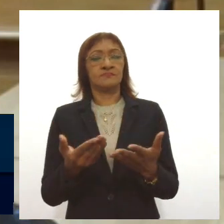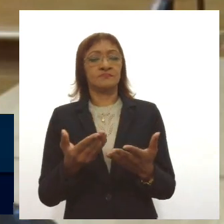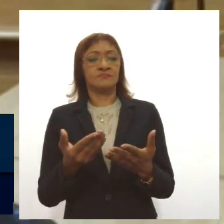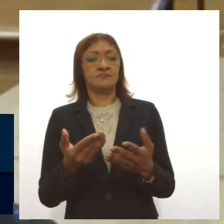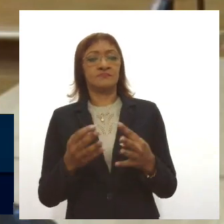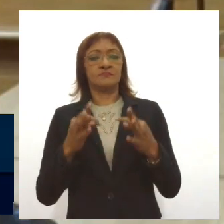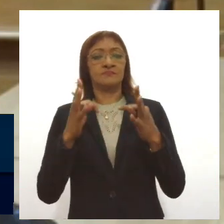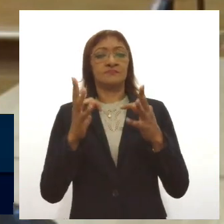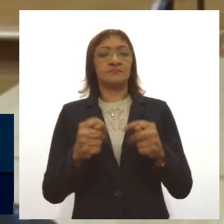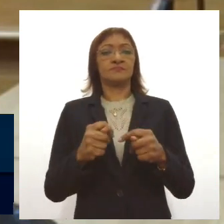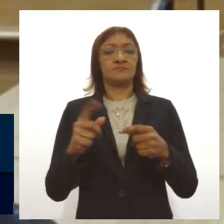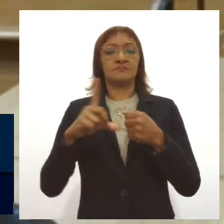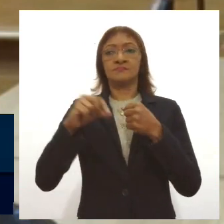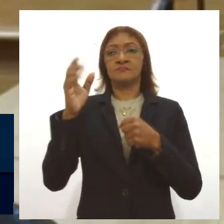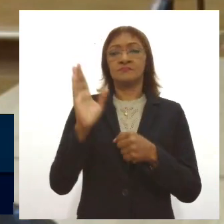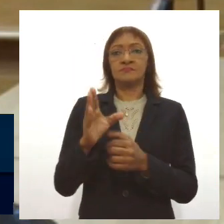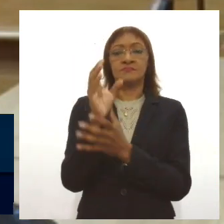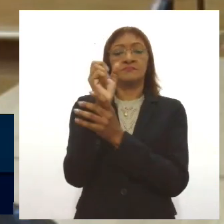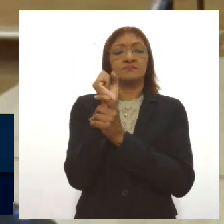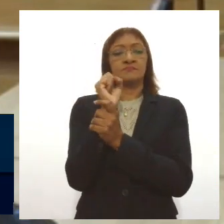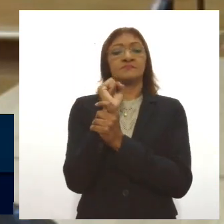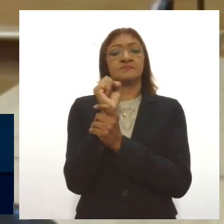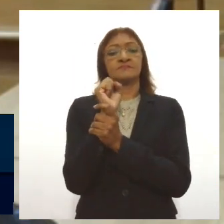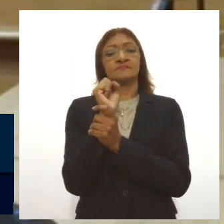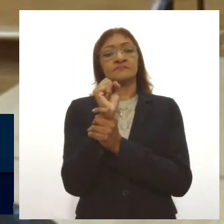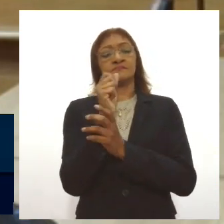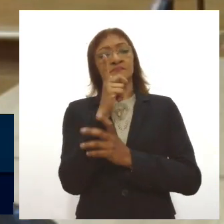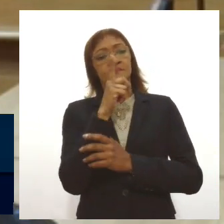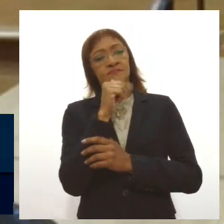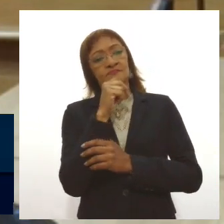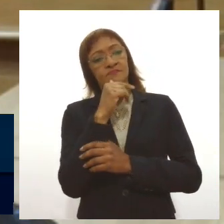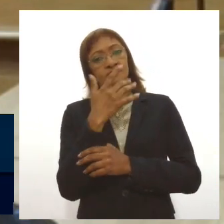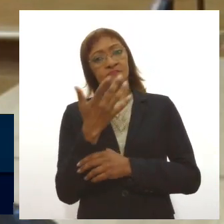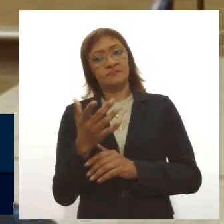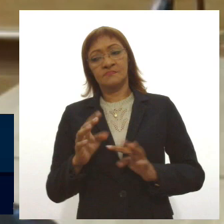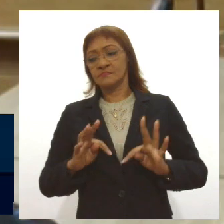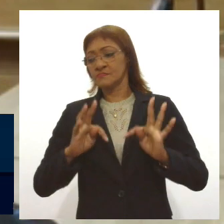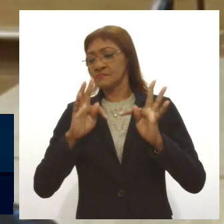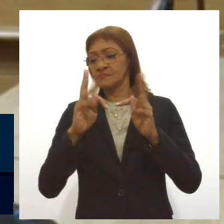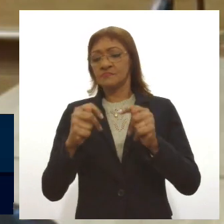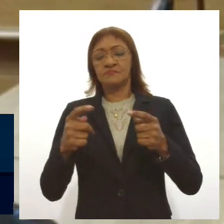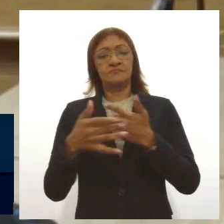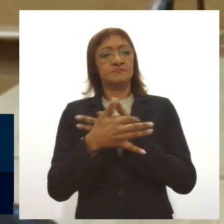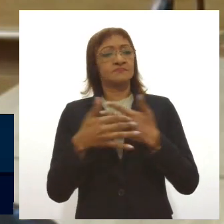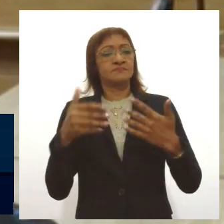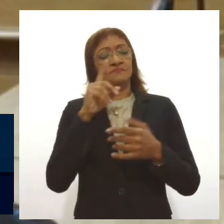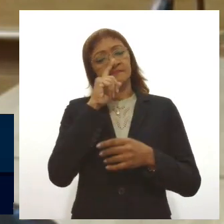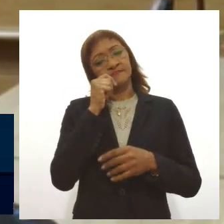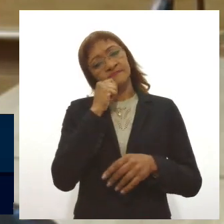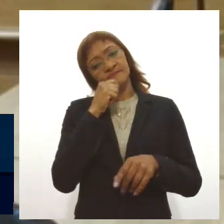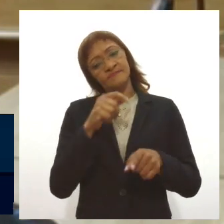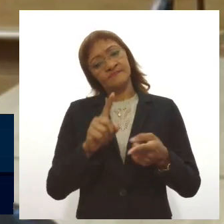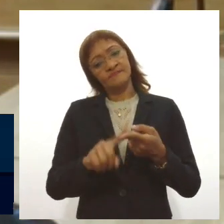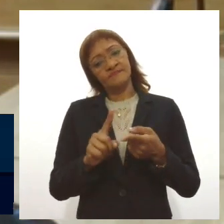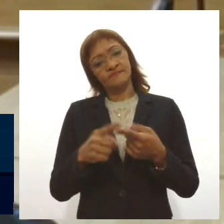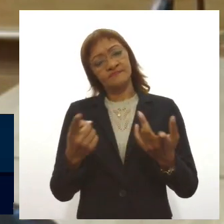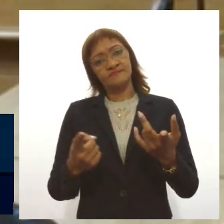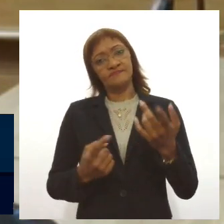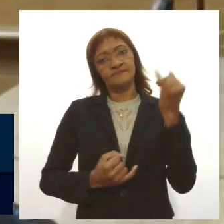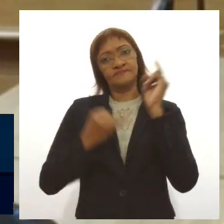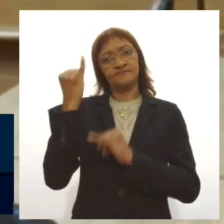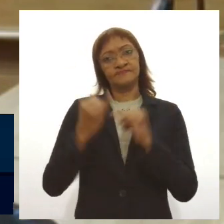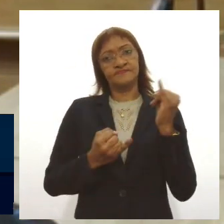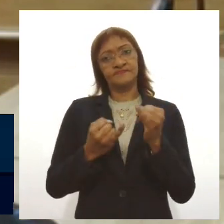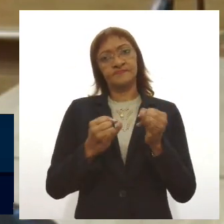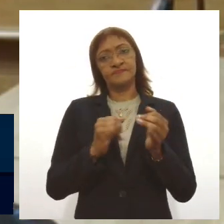esse aquífero ele vai só não só garantir água para abastecimento humano de Aracaju, da Grande Aracaju, mas também para uso industrial. Pode